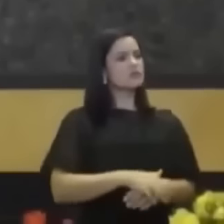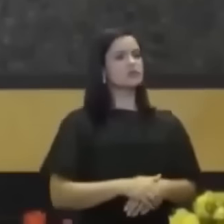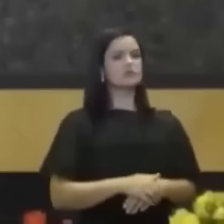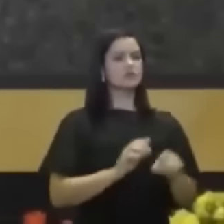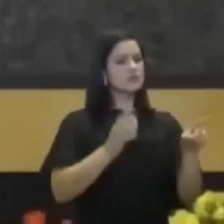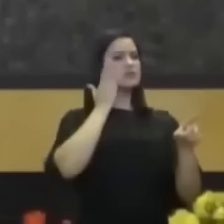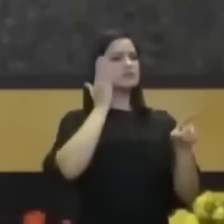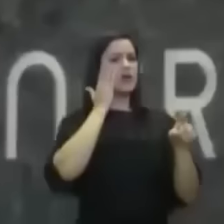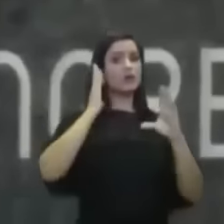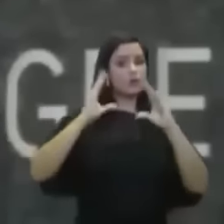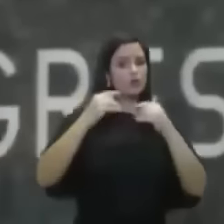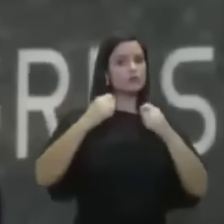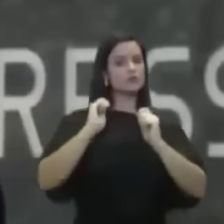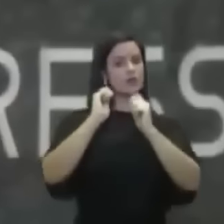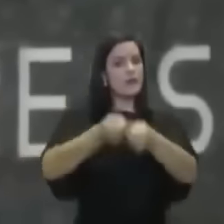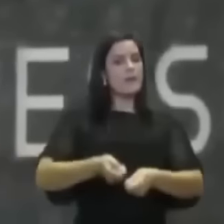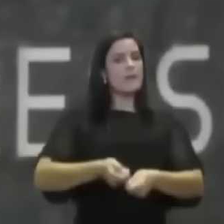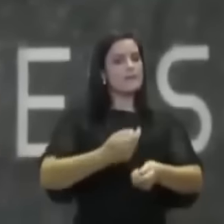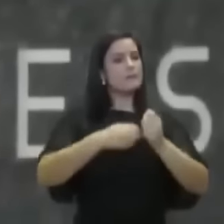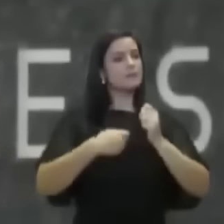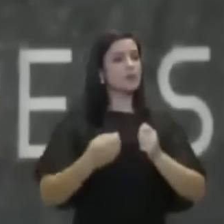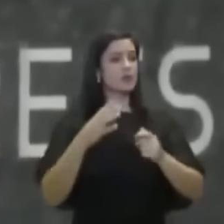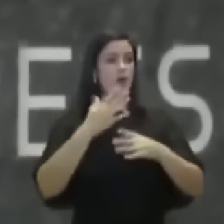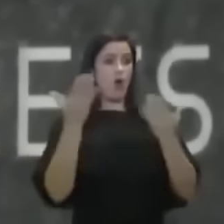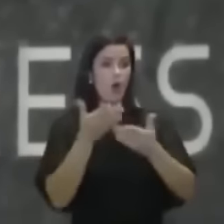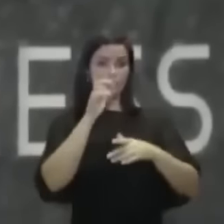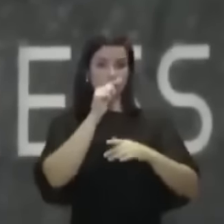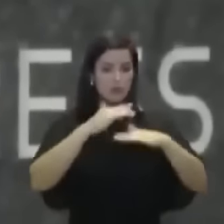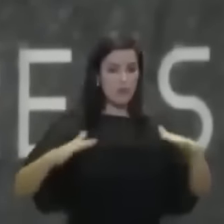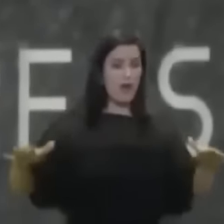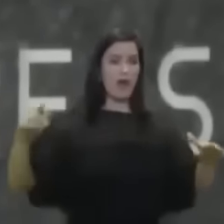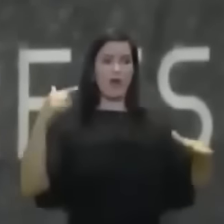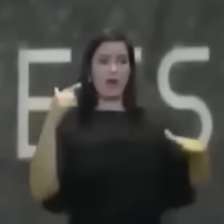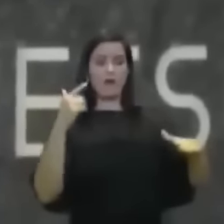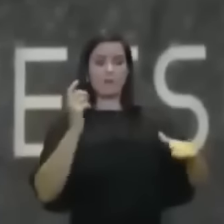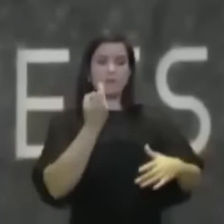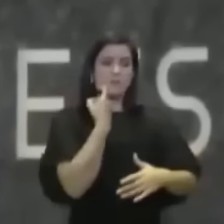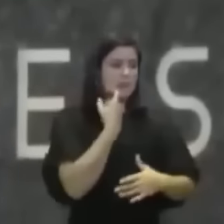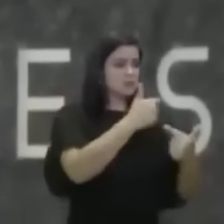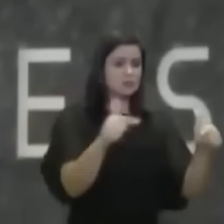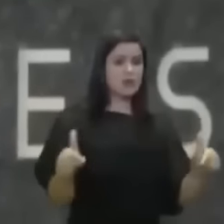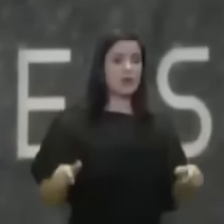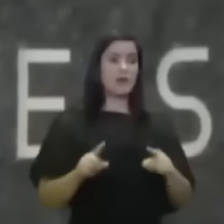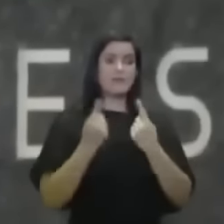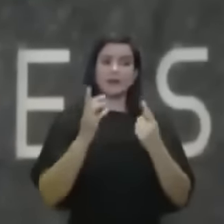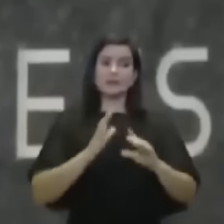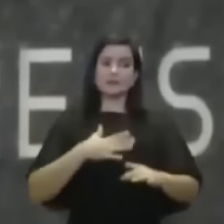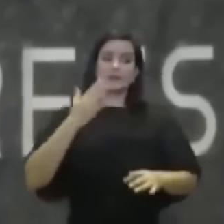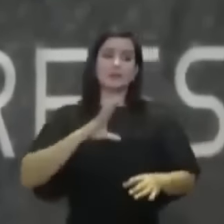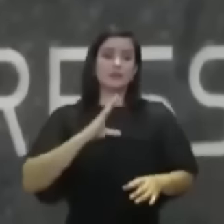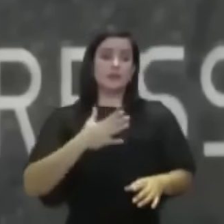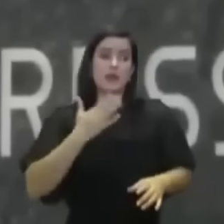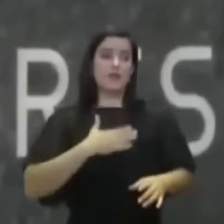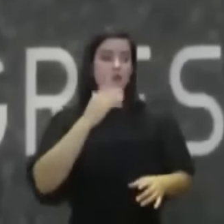que é de noite que se pesca, o mar não está para peixe hoje. Mas de repente acende-lhe um lampejo de fé na alma, e ele